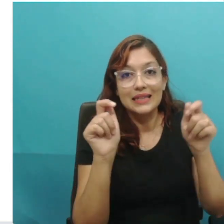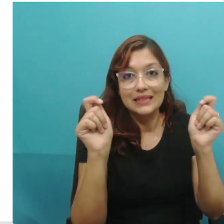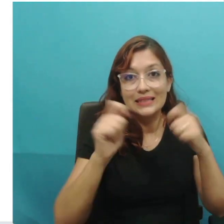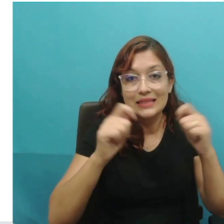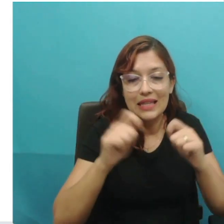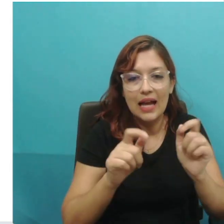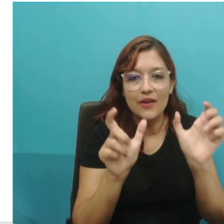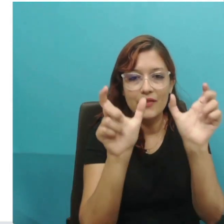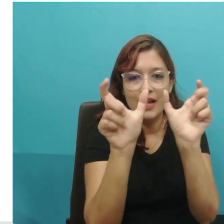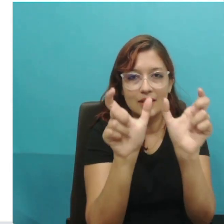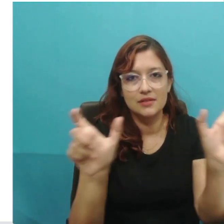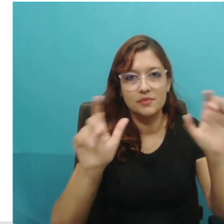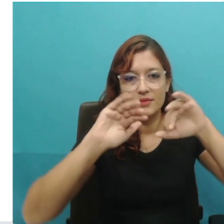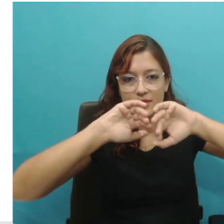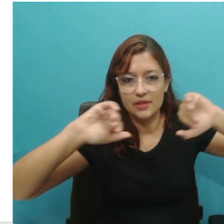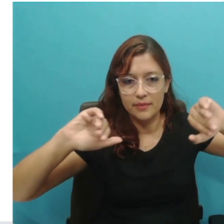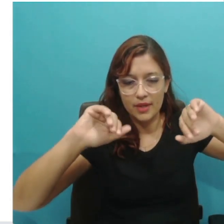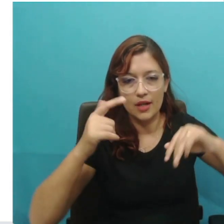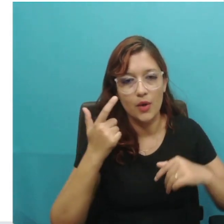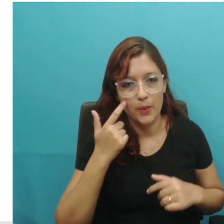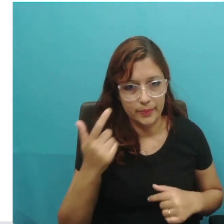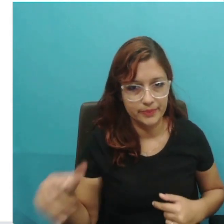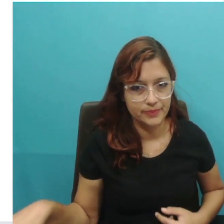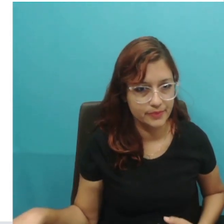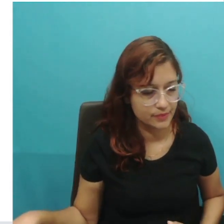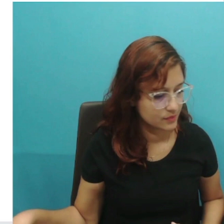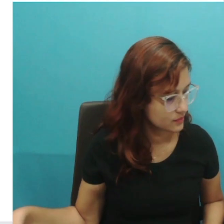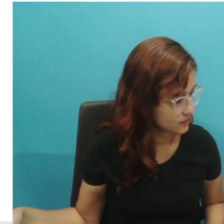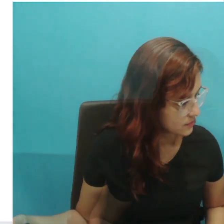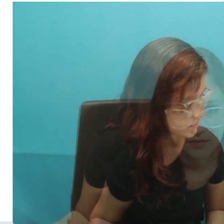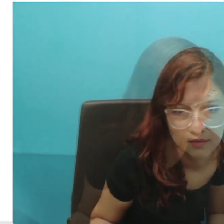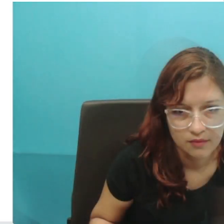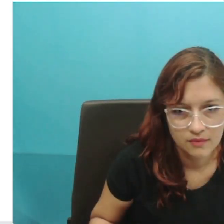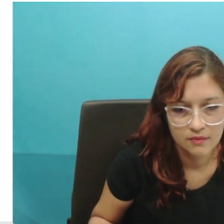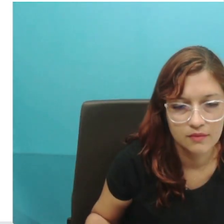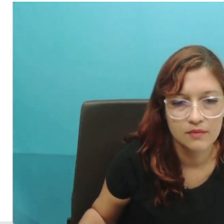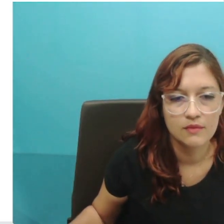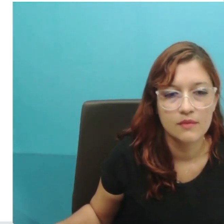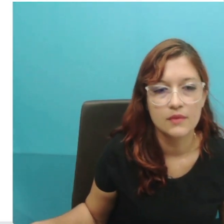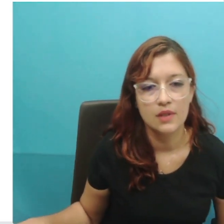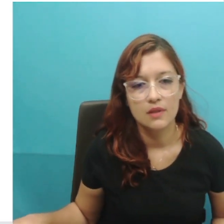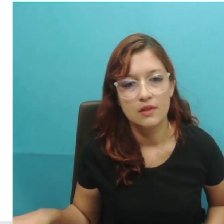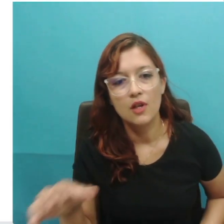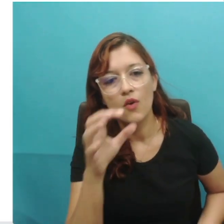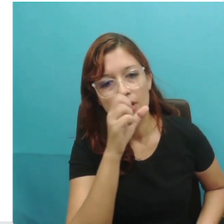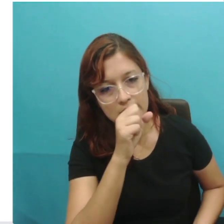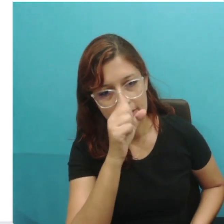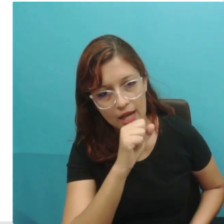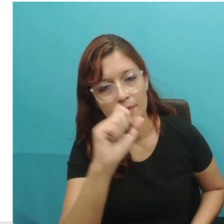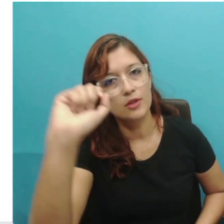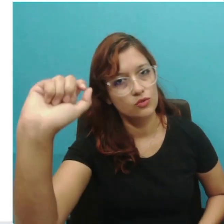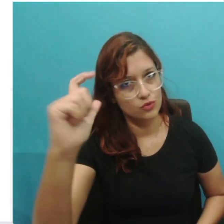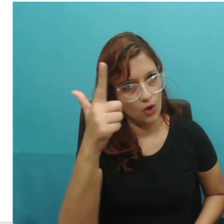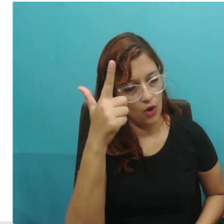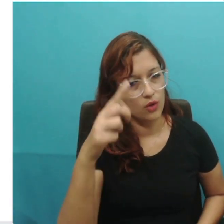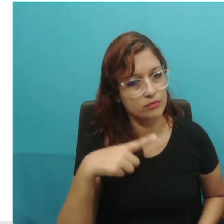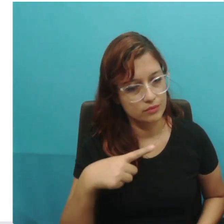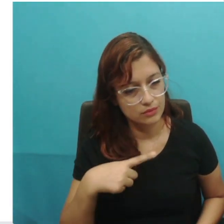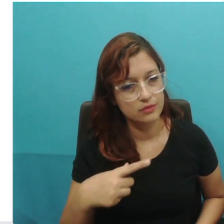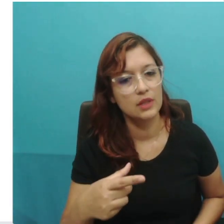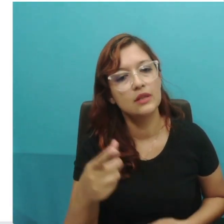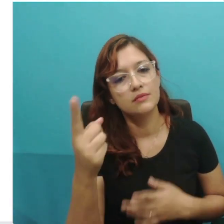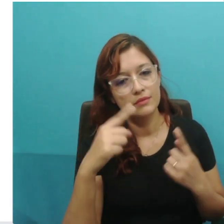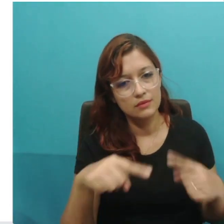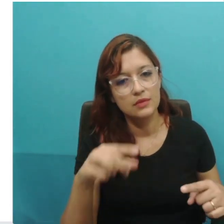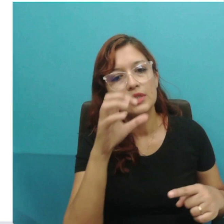Então, tem a ver com o tempo. Ó. A gente poderia separar. O sábado